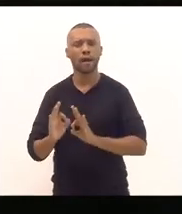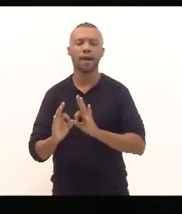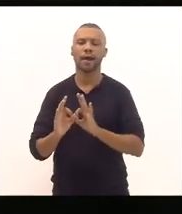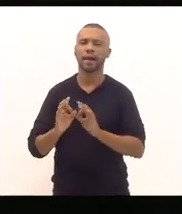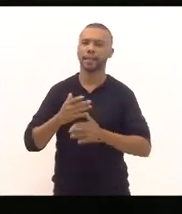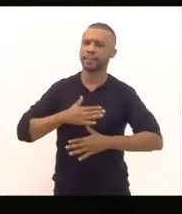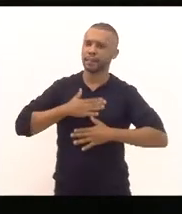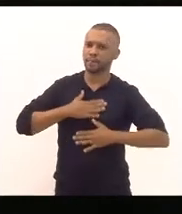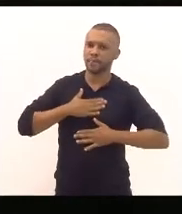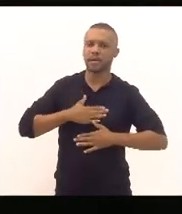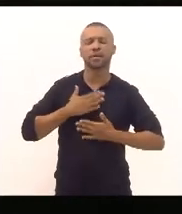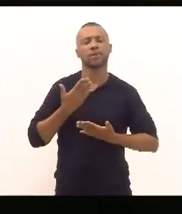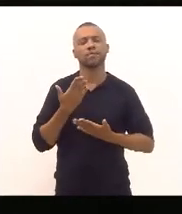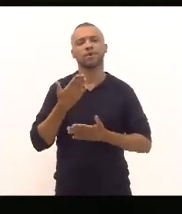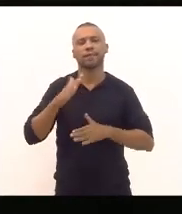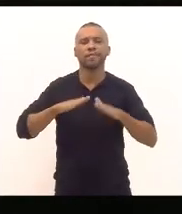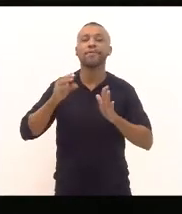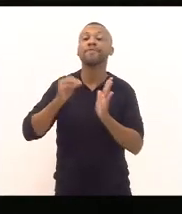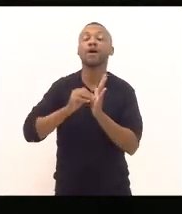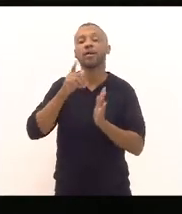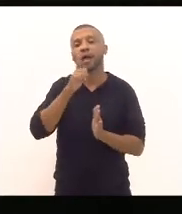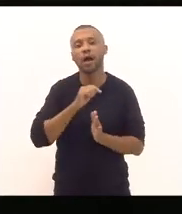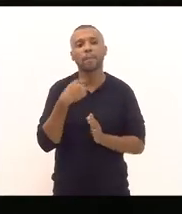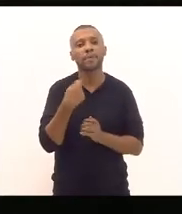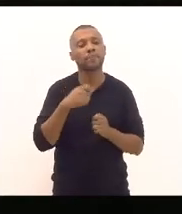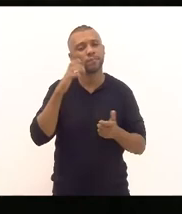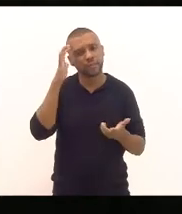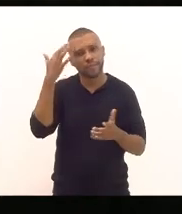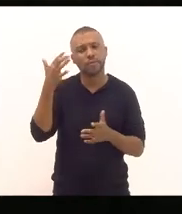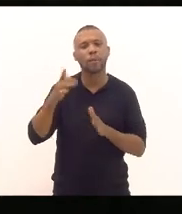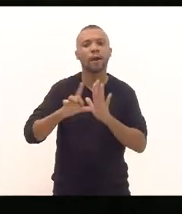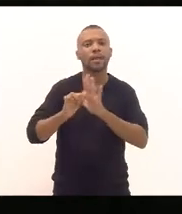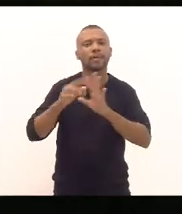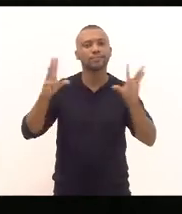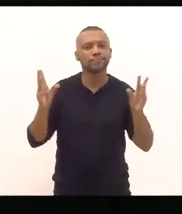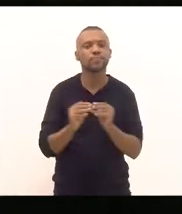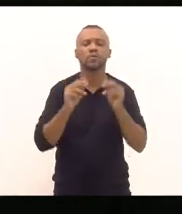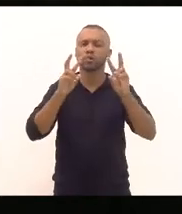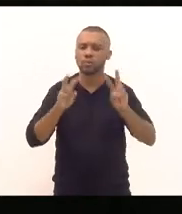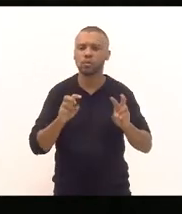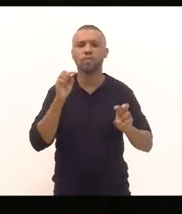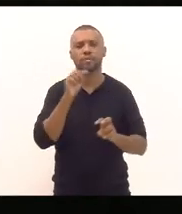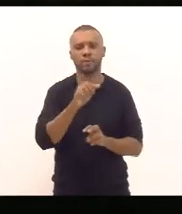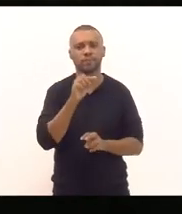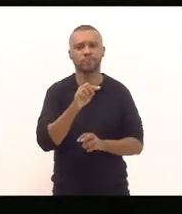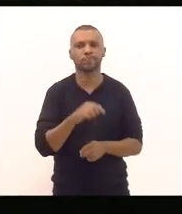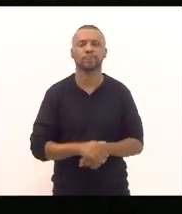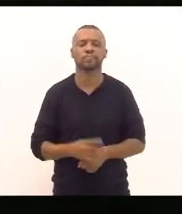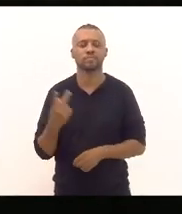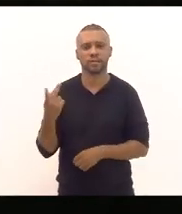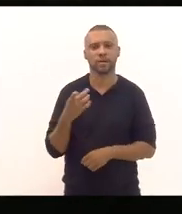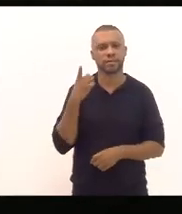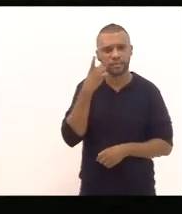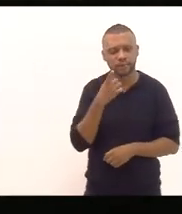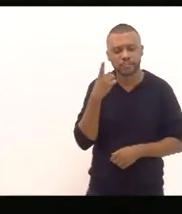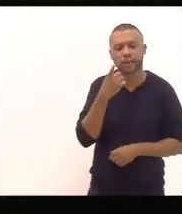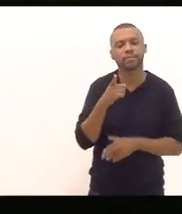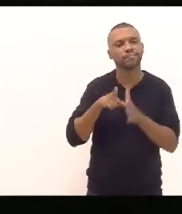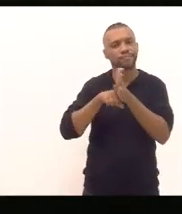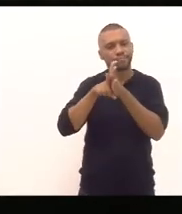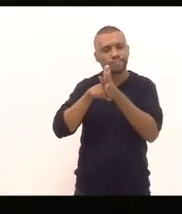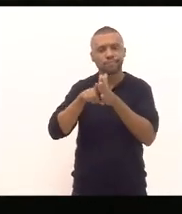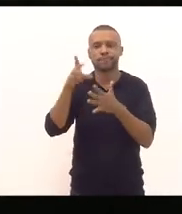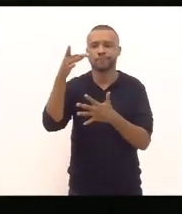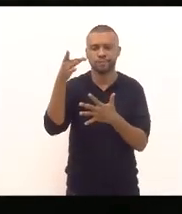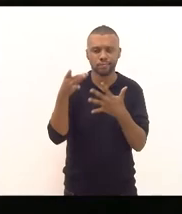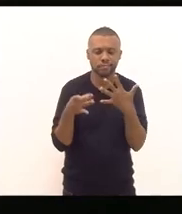por muitas vezes não tem água Então temos que definir uma legislação e chuta essa sobre essa matéria eu e deputado nos Paulo nos debruçamos